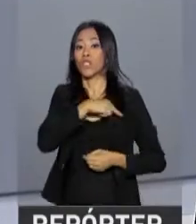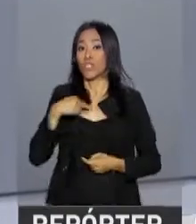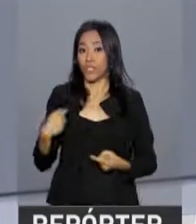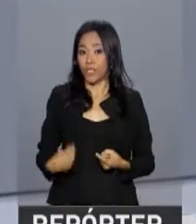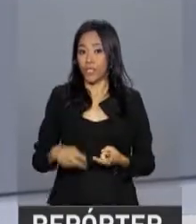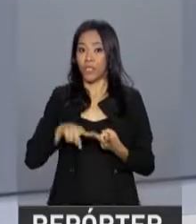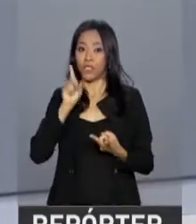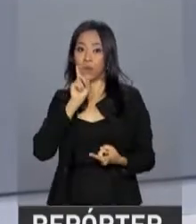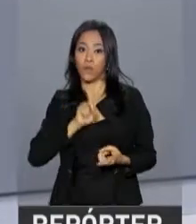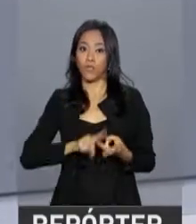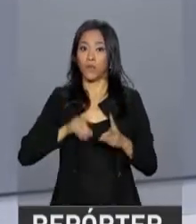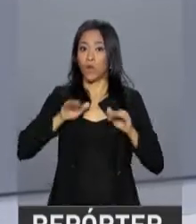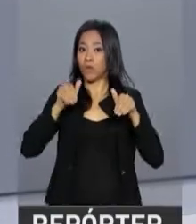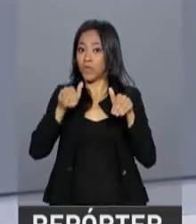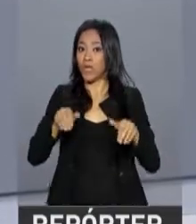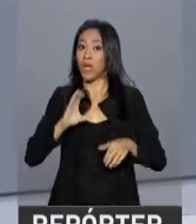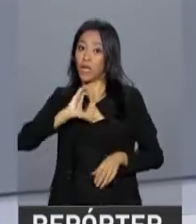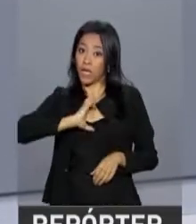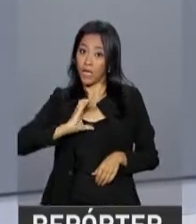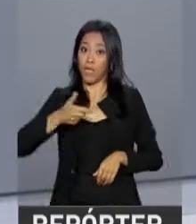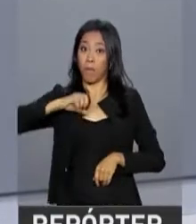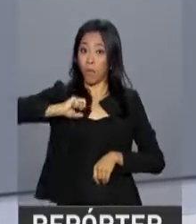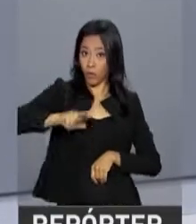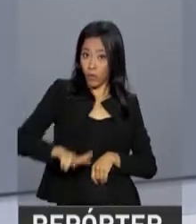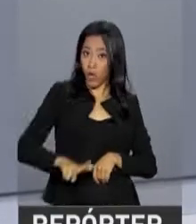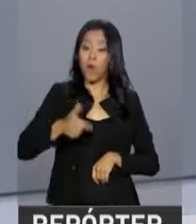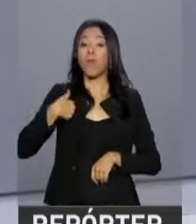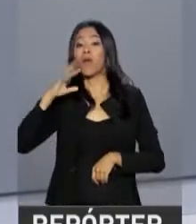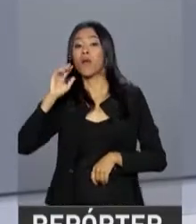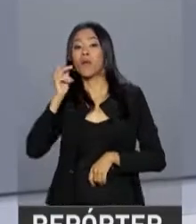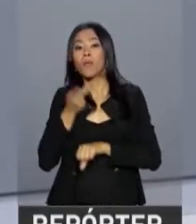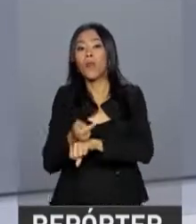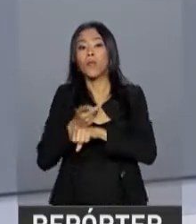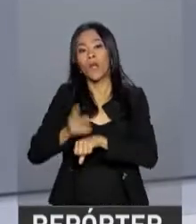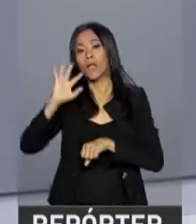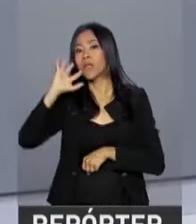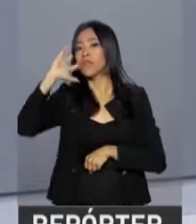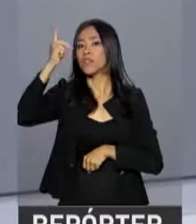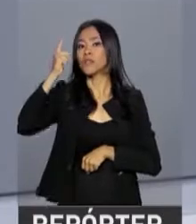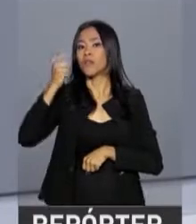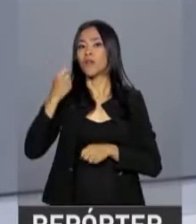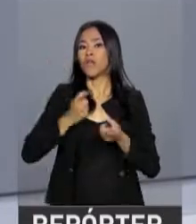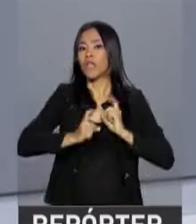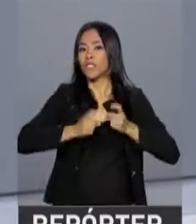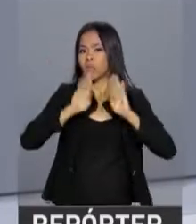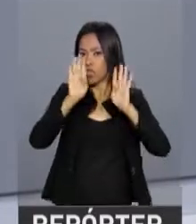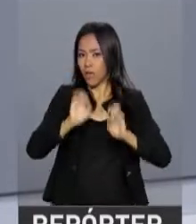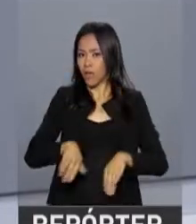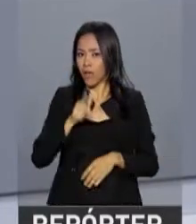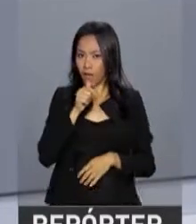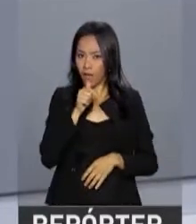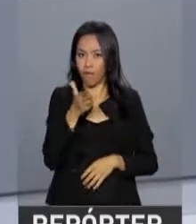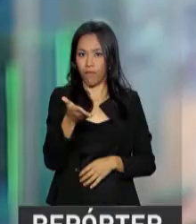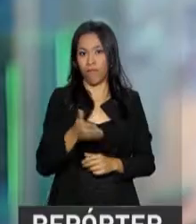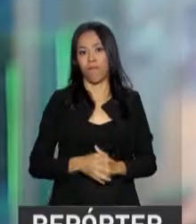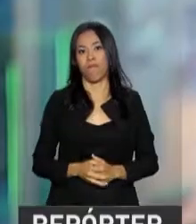Unidos, Austrália, Canadá e Portugal para encontrar soluções e administrar melhor os recursos hídricos.